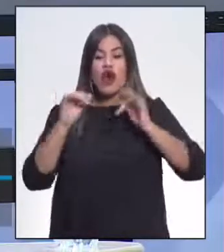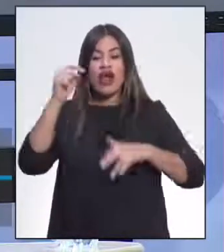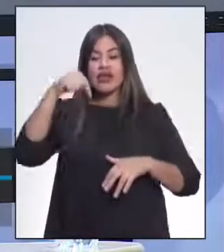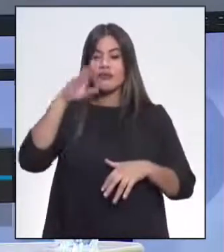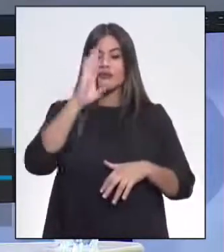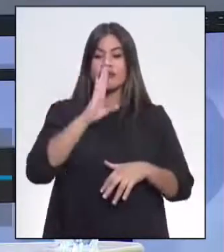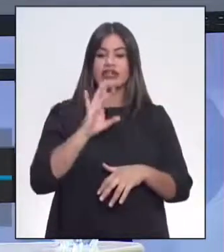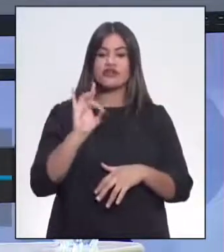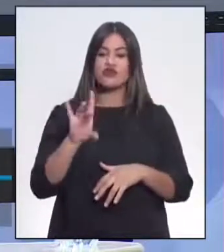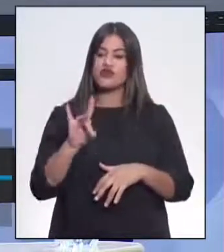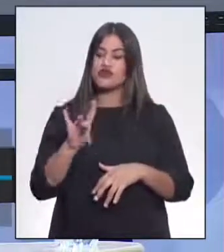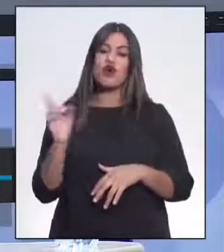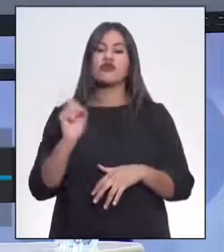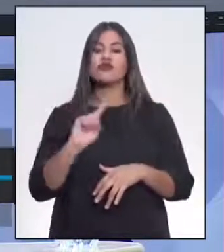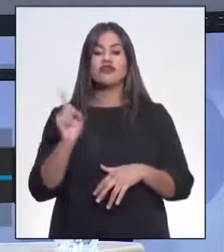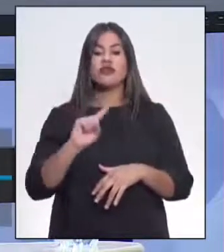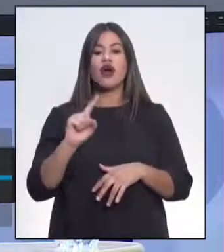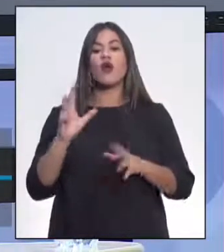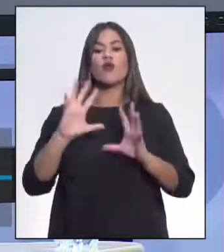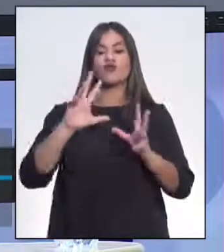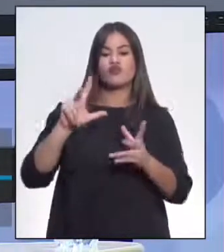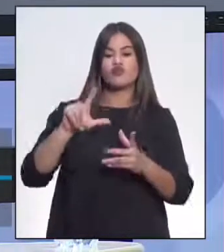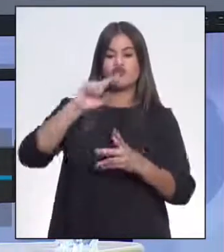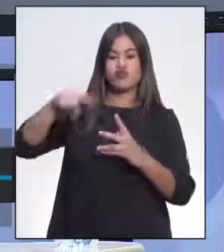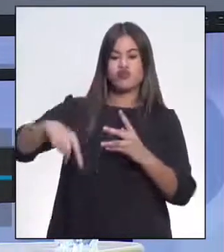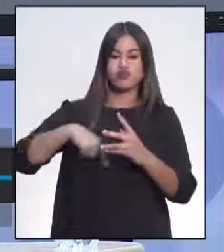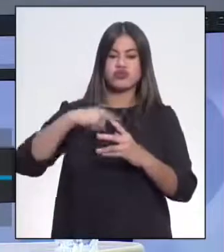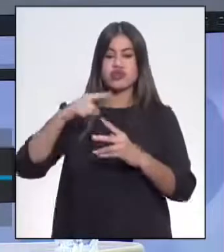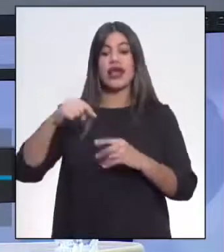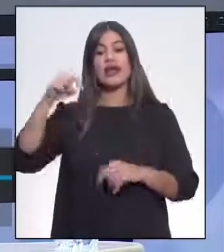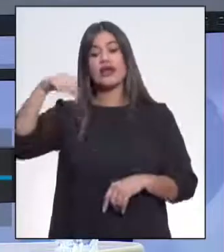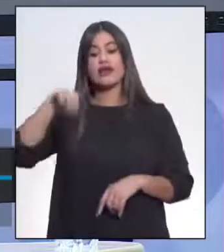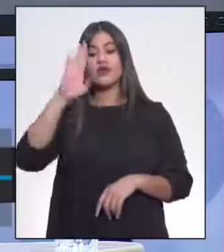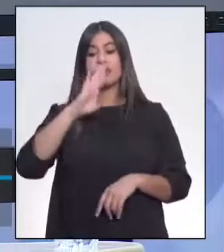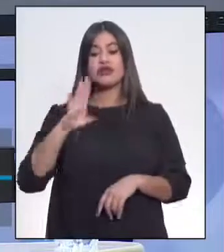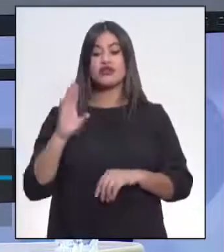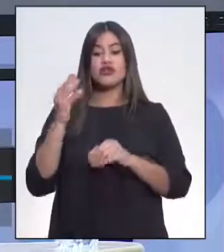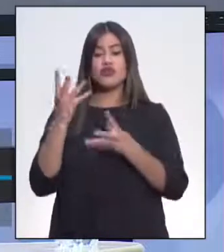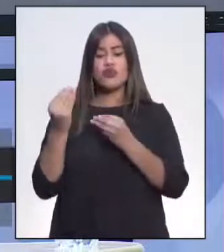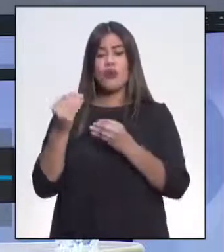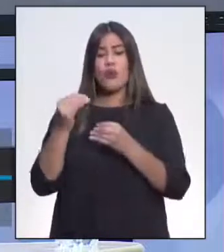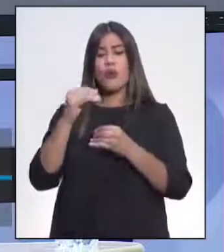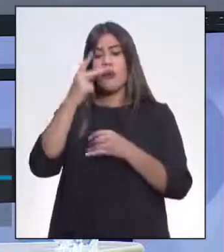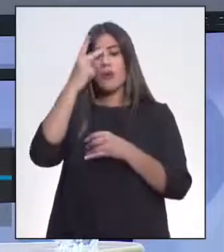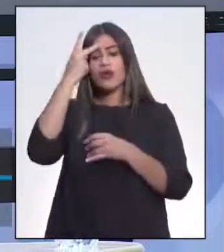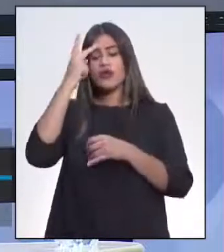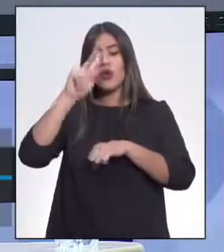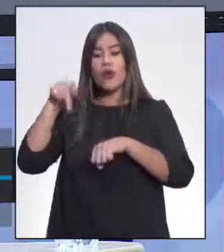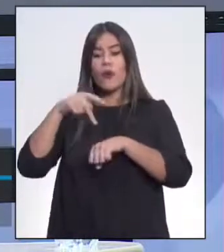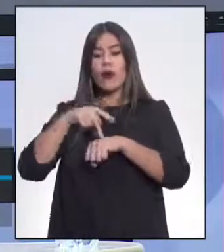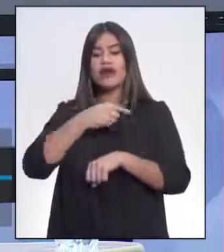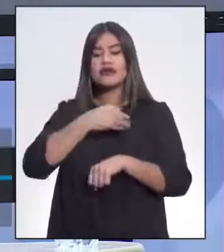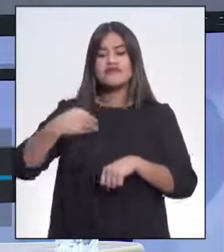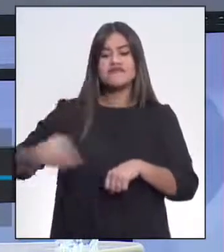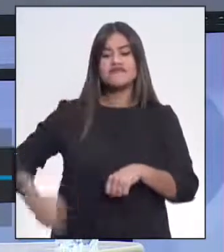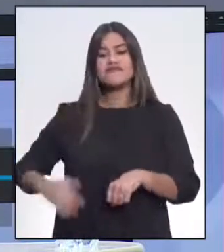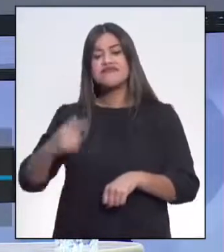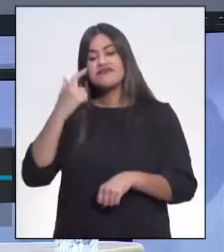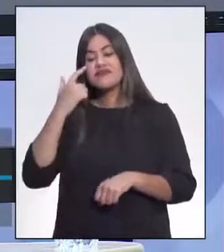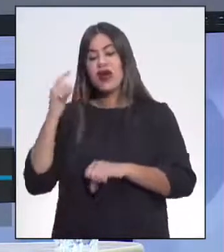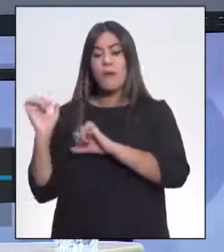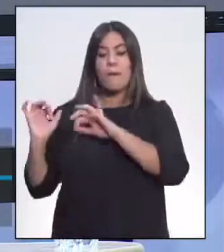comunidade asiática aqui no Brasil muito grande. Eu tenho certeza que muitos de vocês que estão nos assistindo são descendentes de chineses,